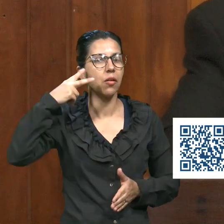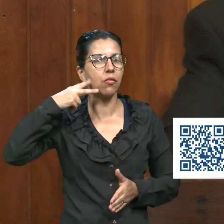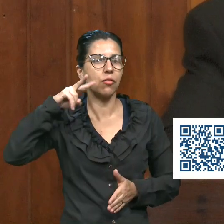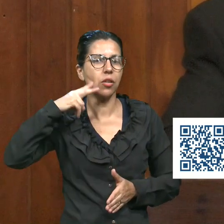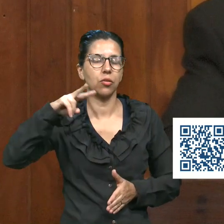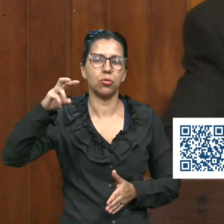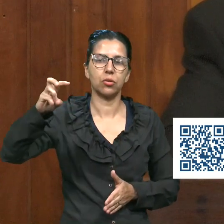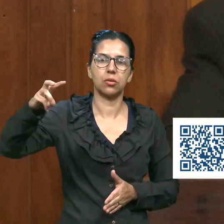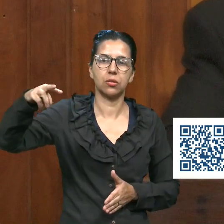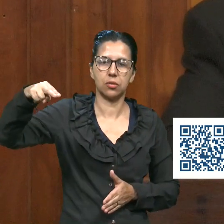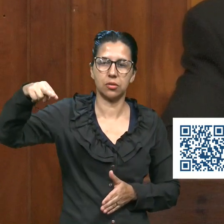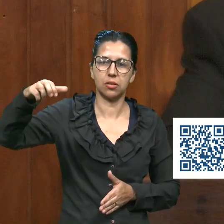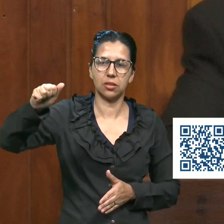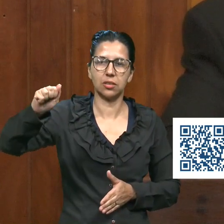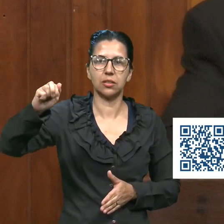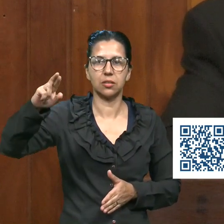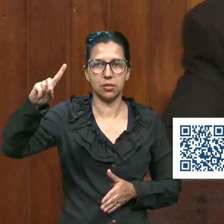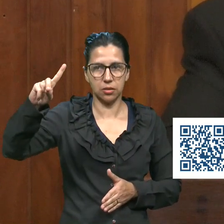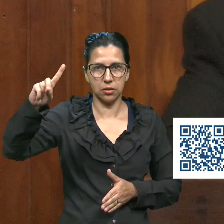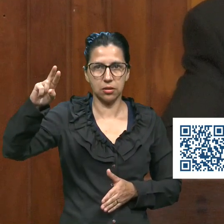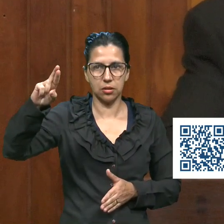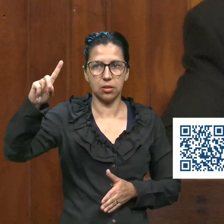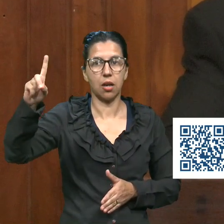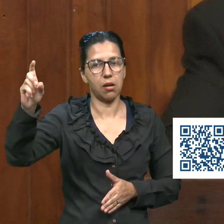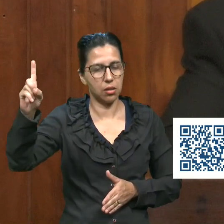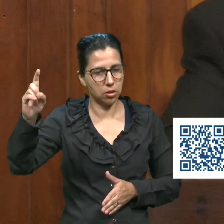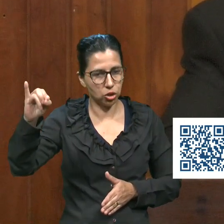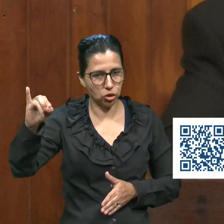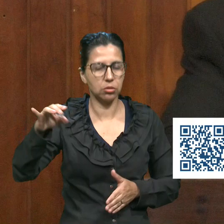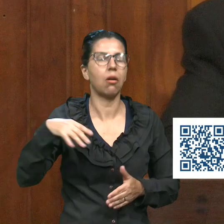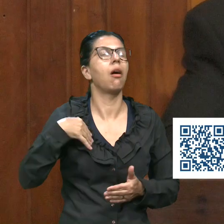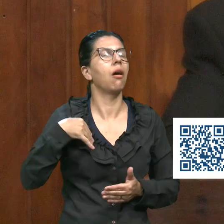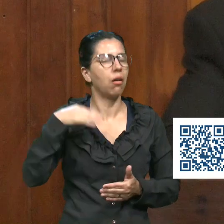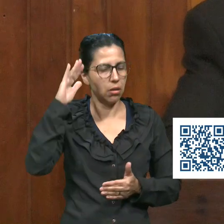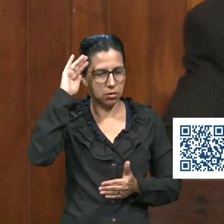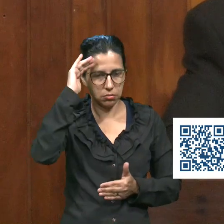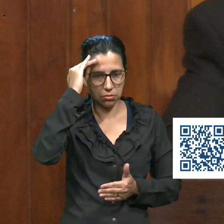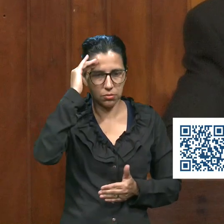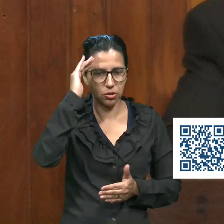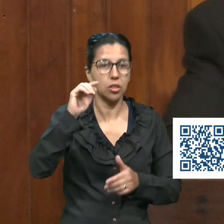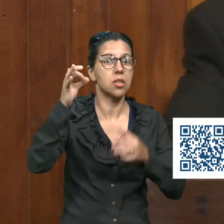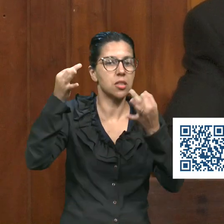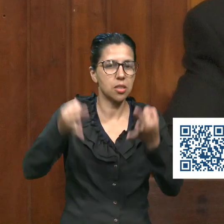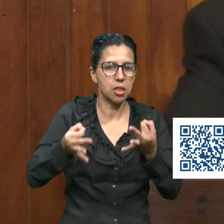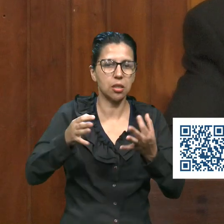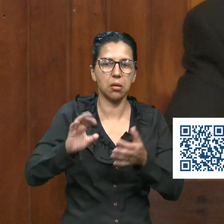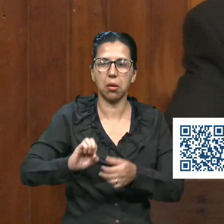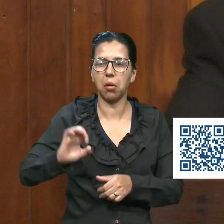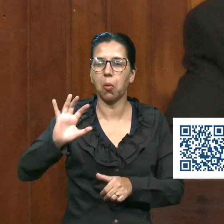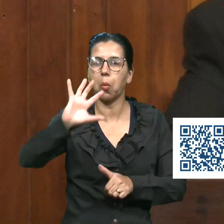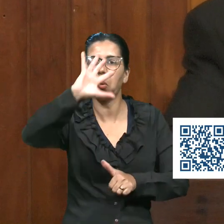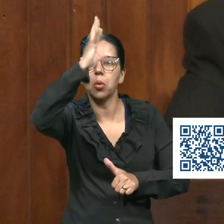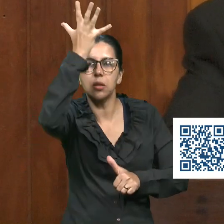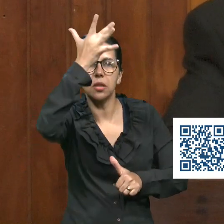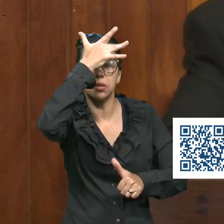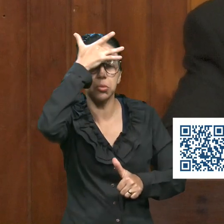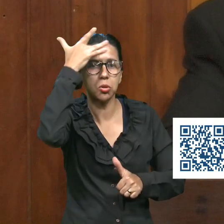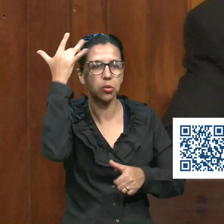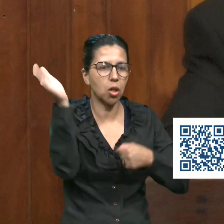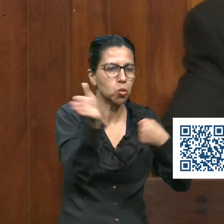na questão das clínicas particulares e dos abortos que ocorrem no fundo de